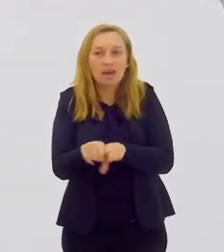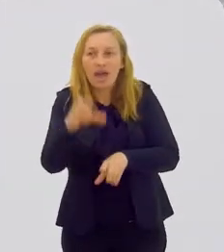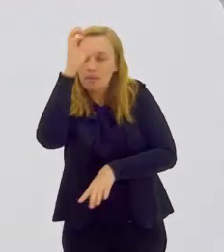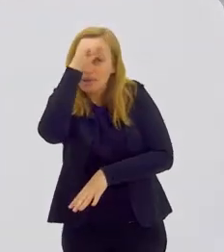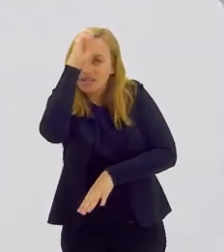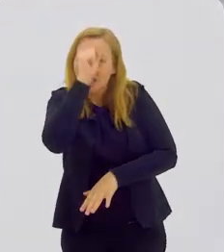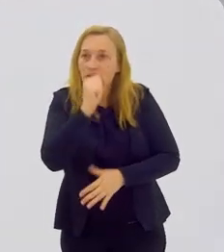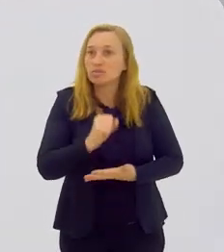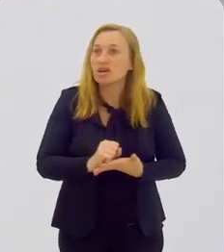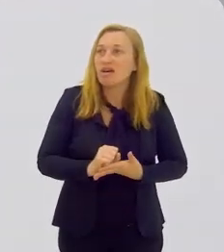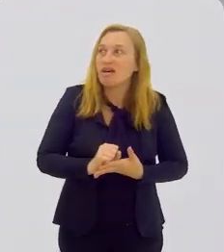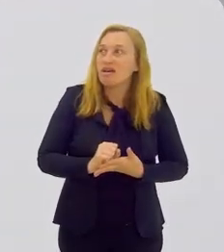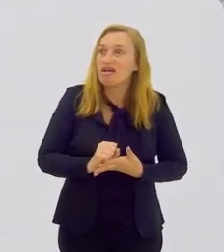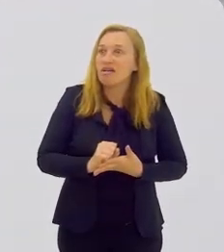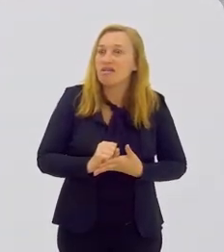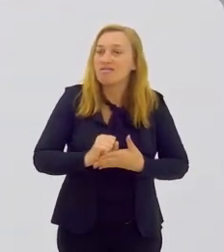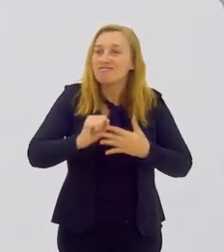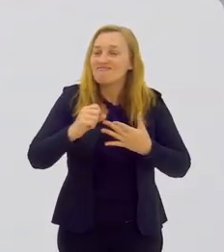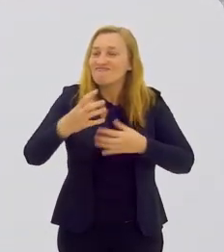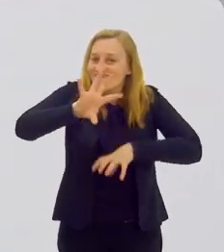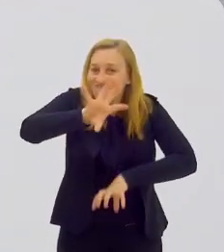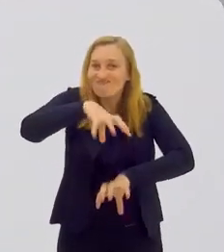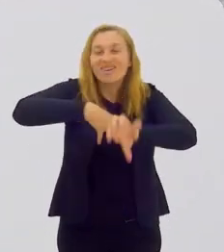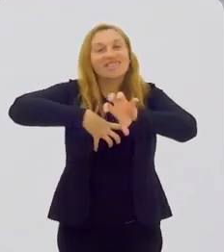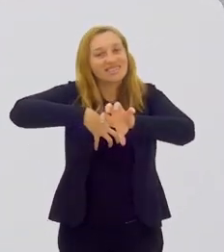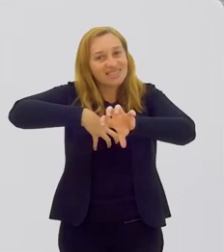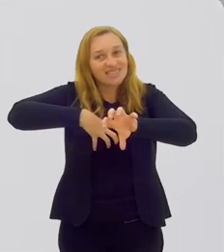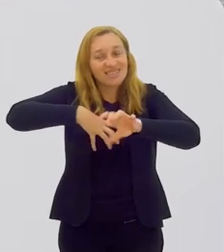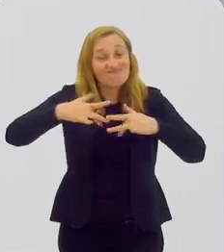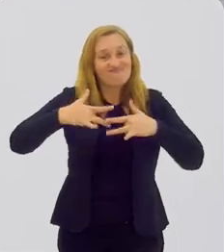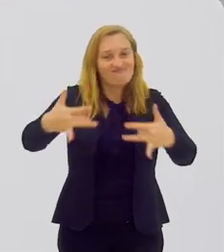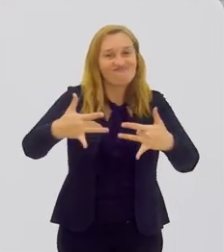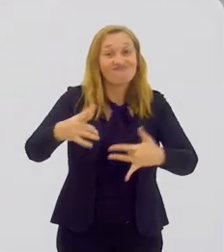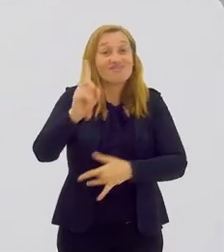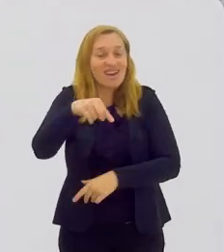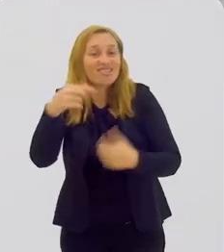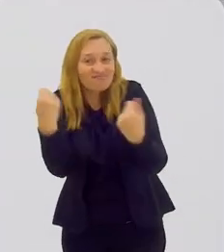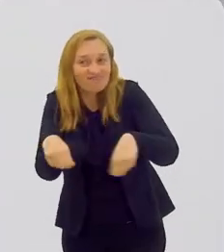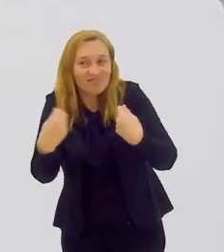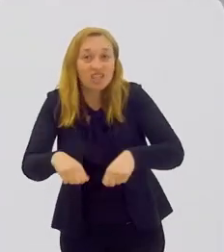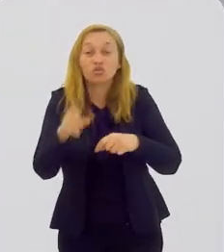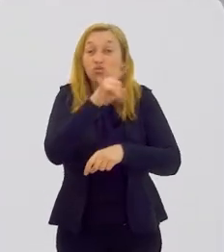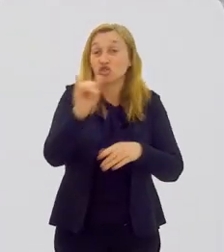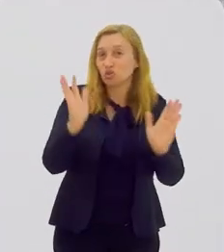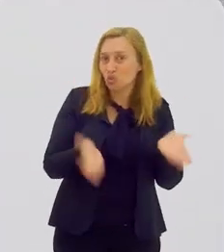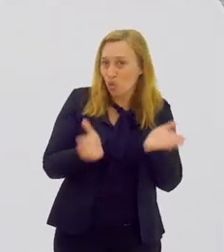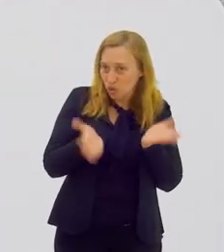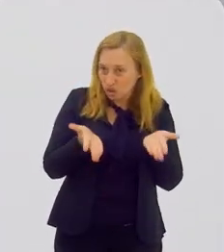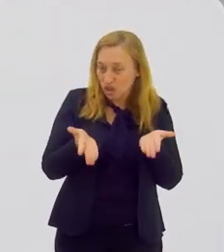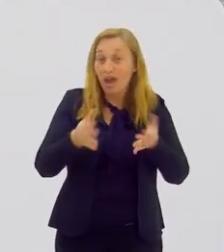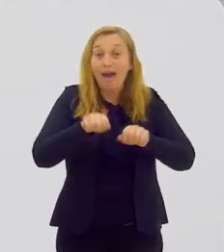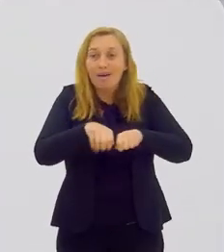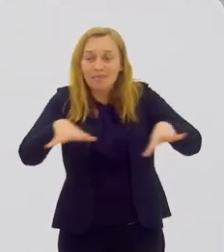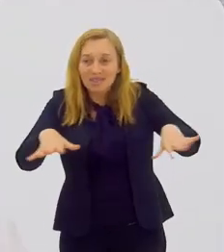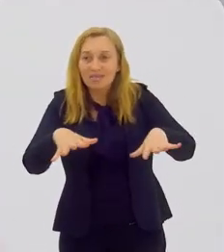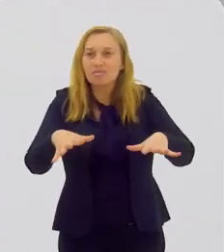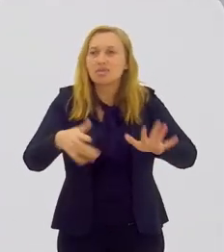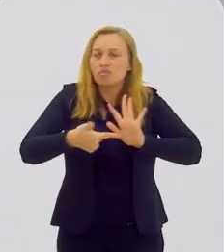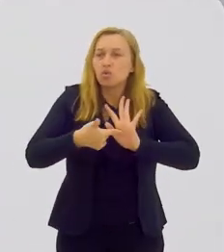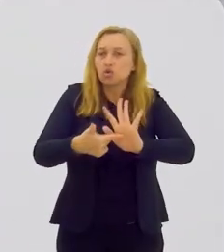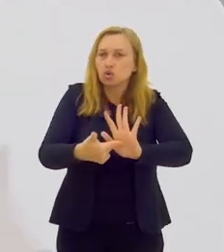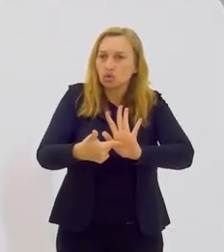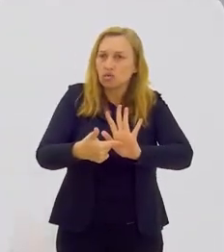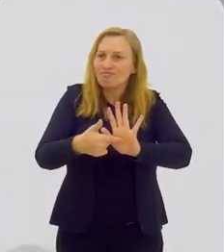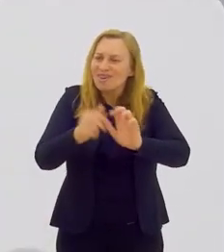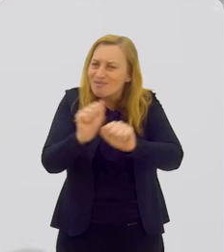nós aprendemos também um tanto de empatia e solidariedade, que é muito necessário, né, nos dias de hoje. A